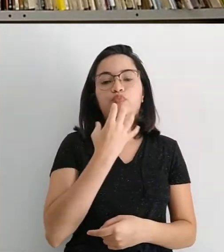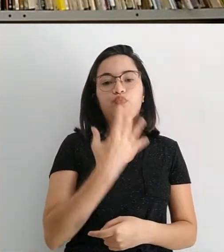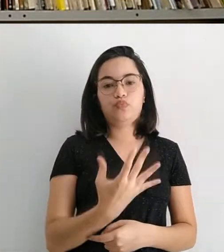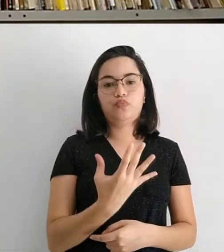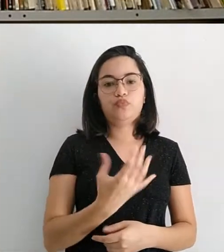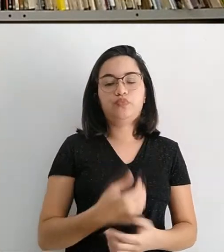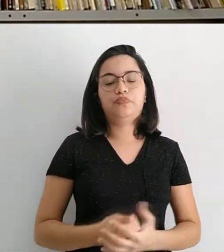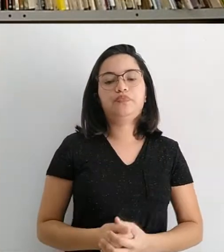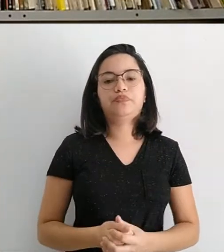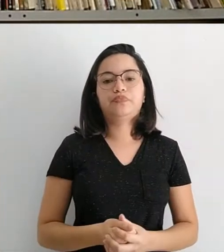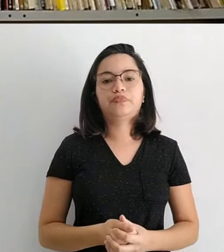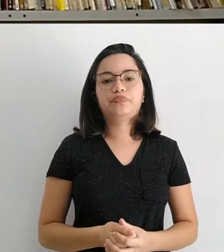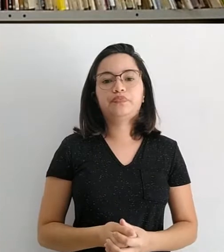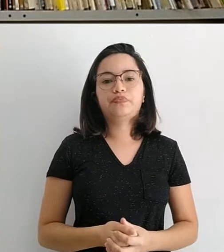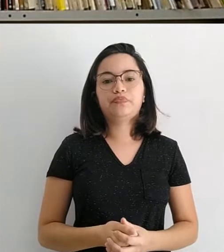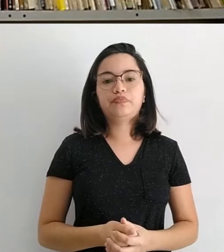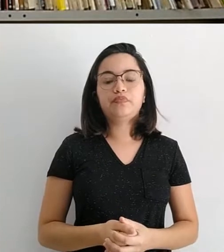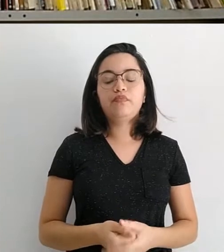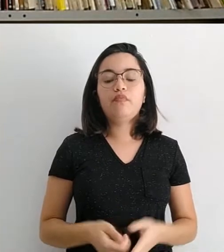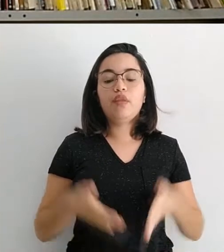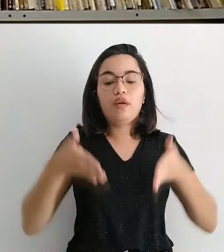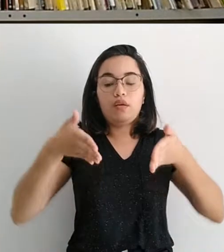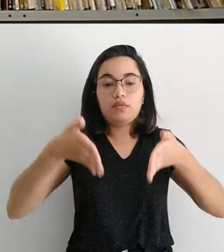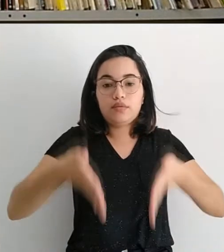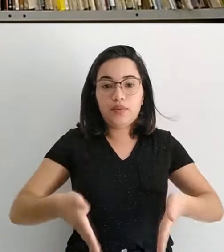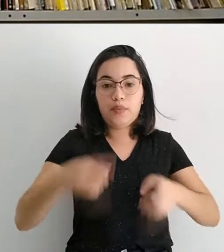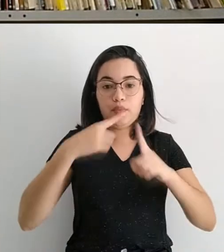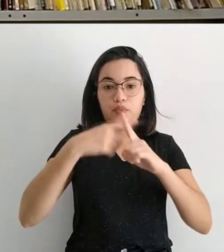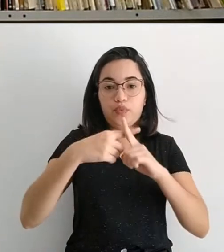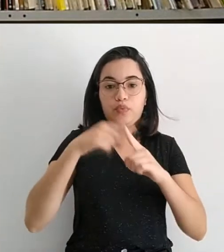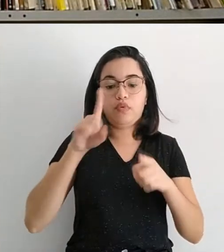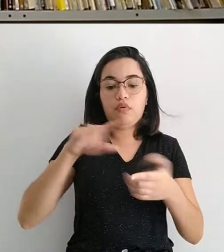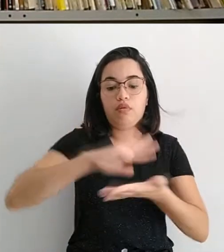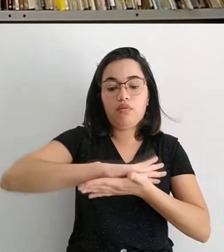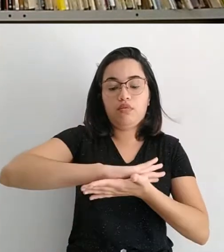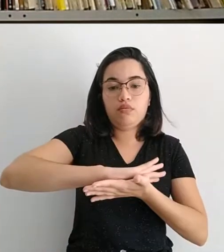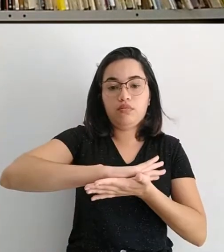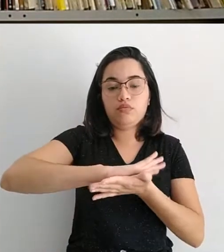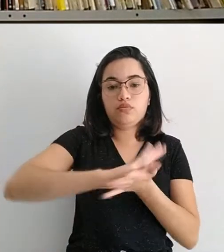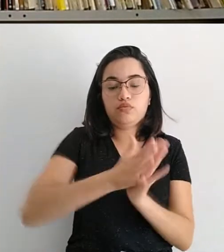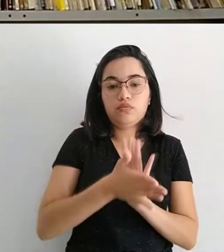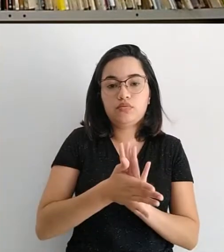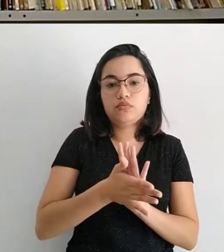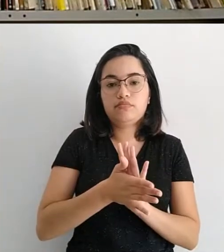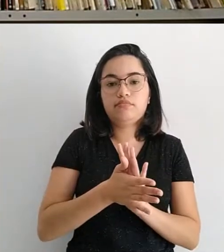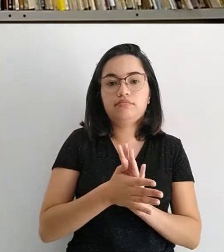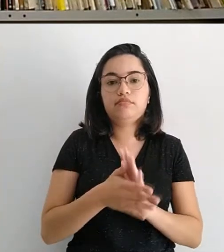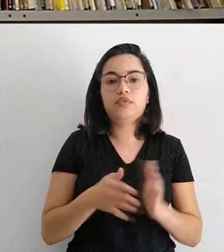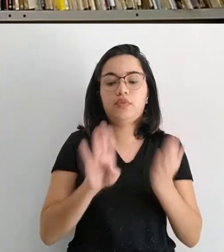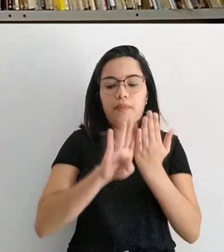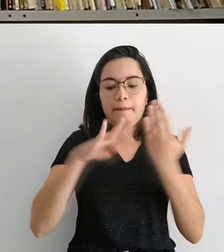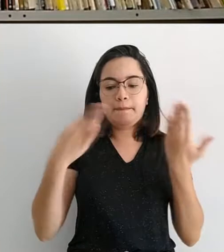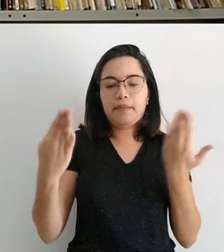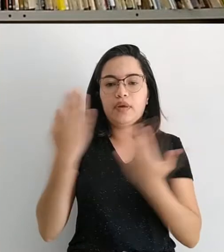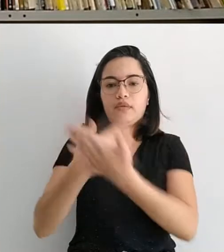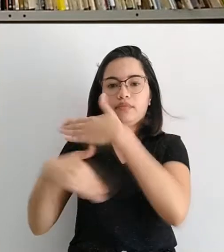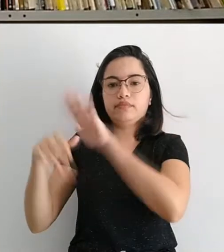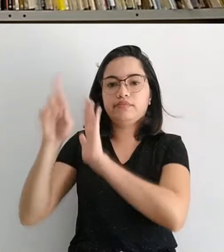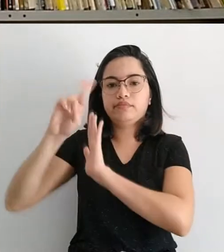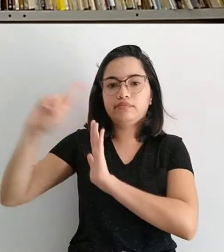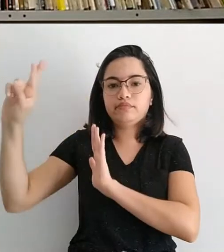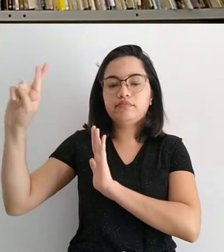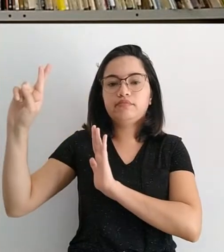bons. A sepultura e a destruição estão abertas diante do